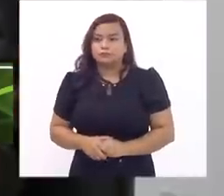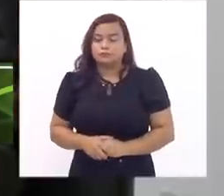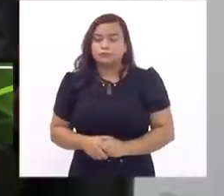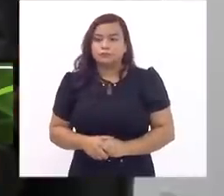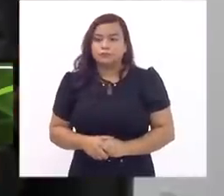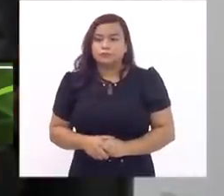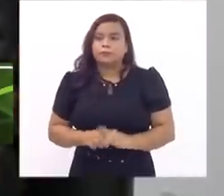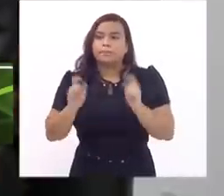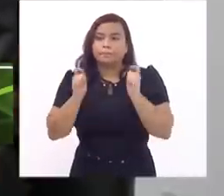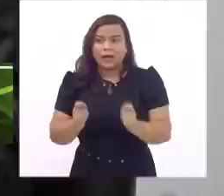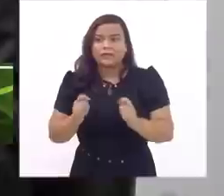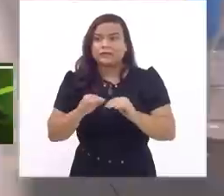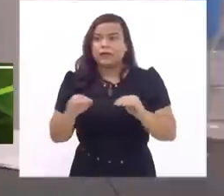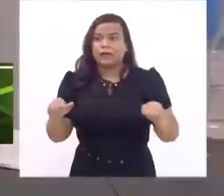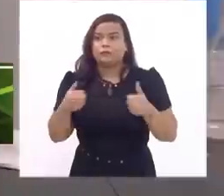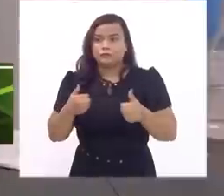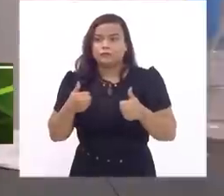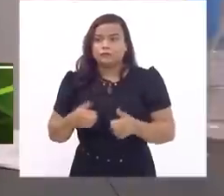Manter, senhor